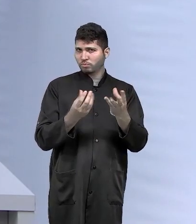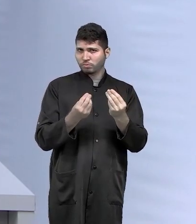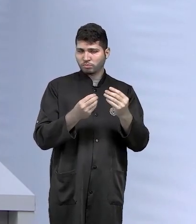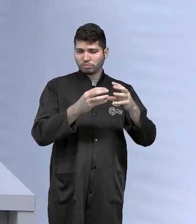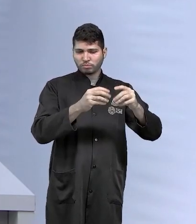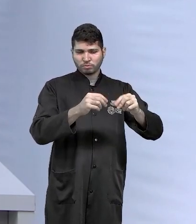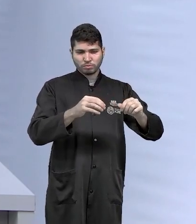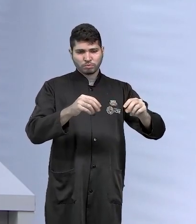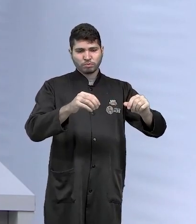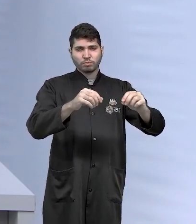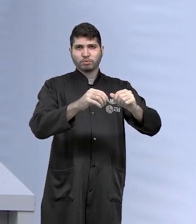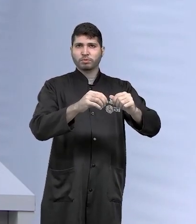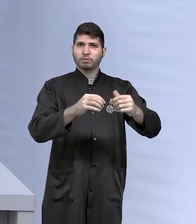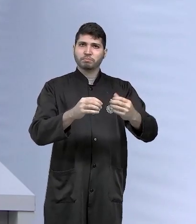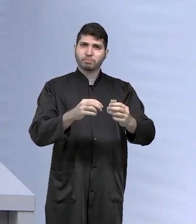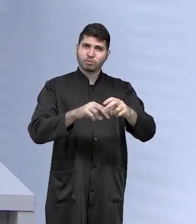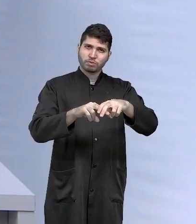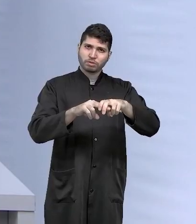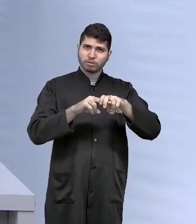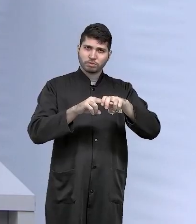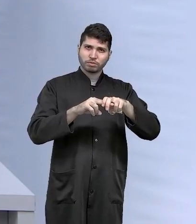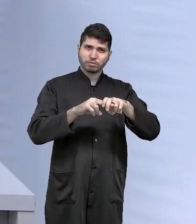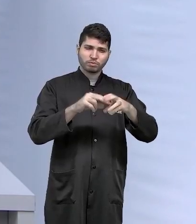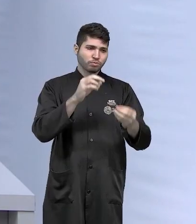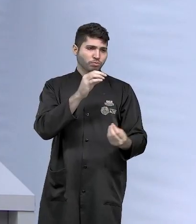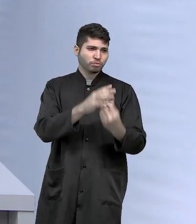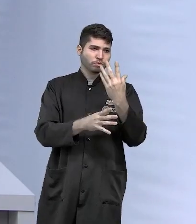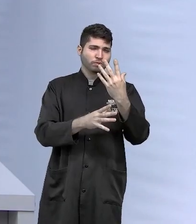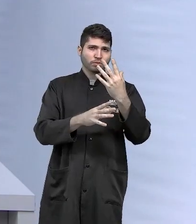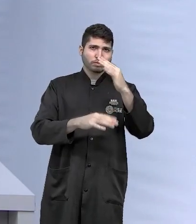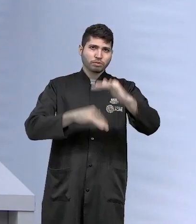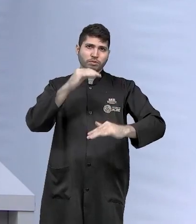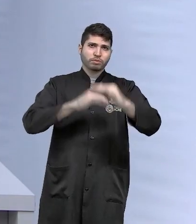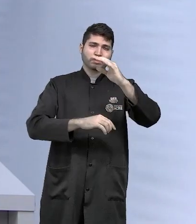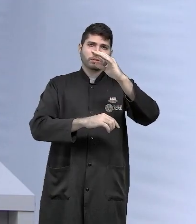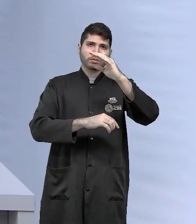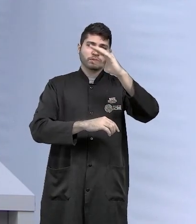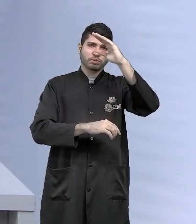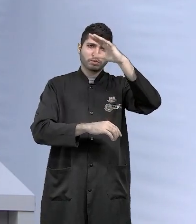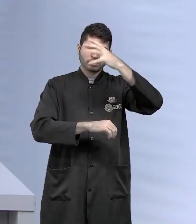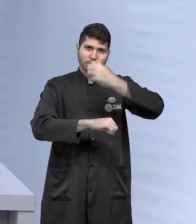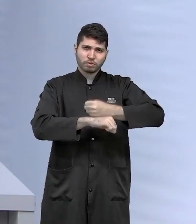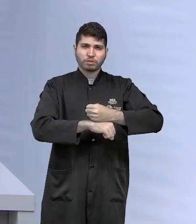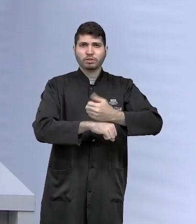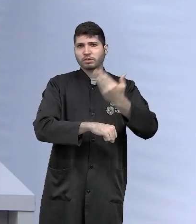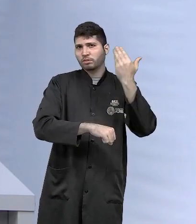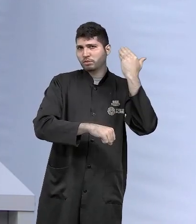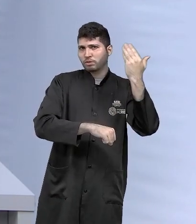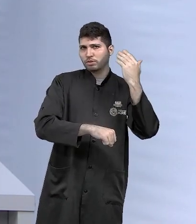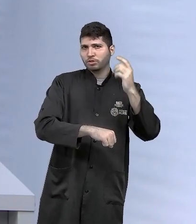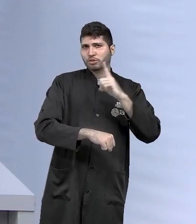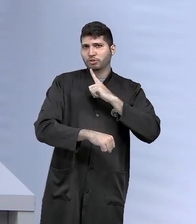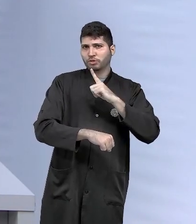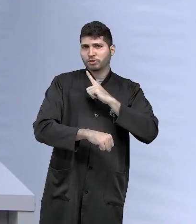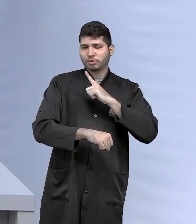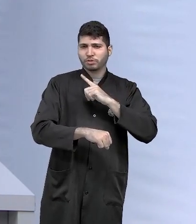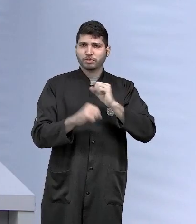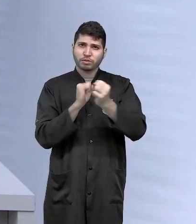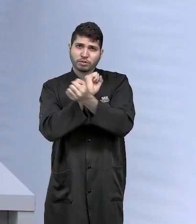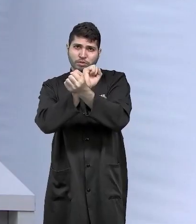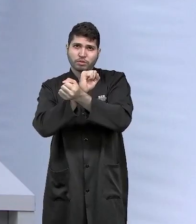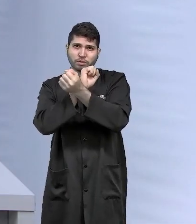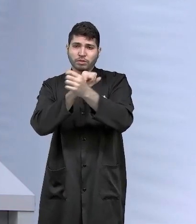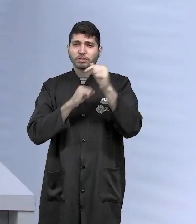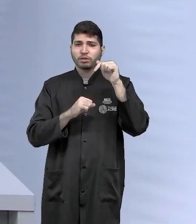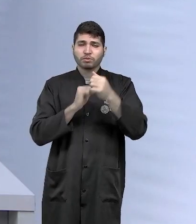Aí nasce a desigualdade. E durante o Brasil colônia existiu o quê? A escravidão. Os escravos não